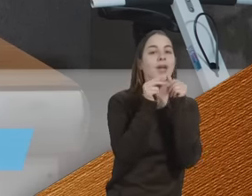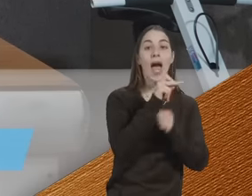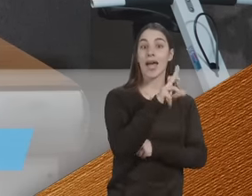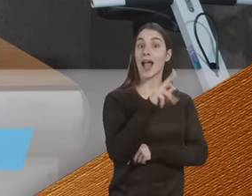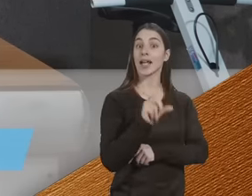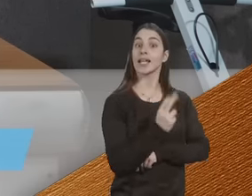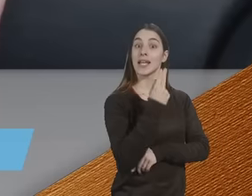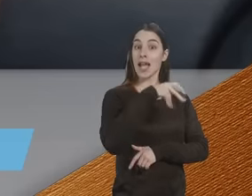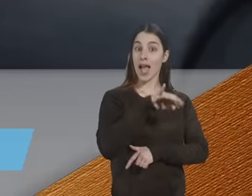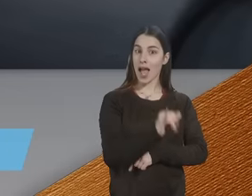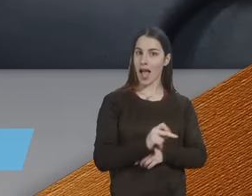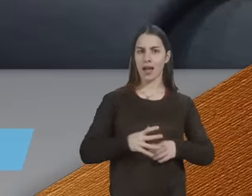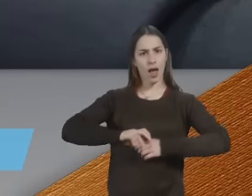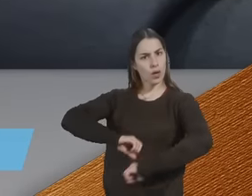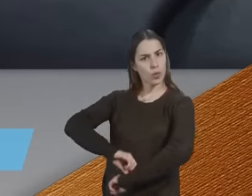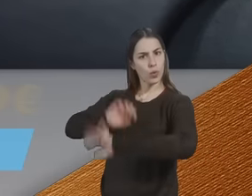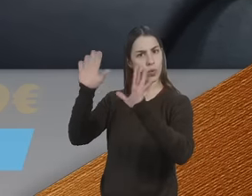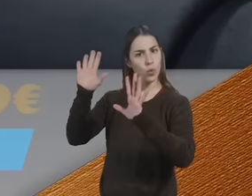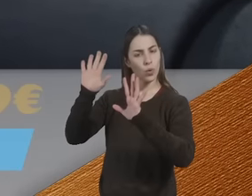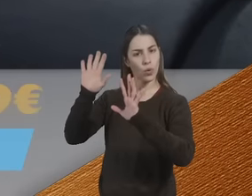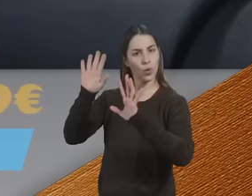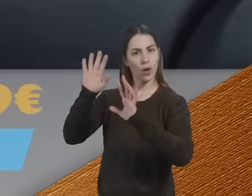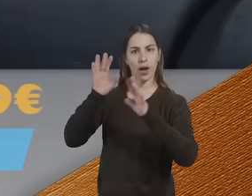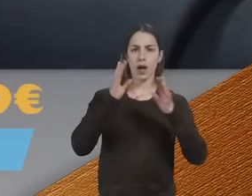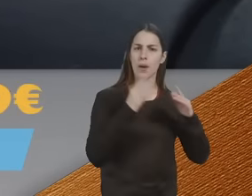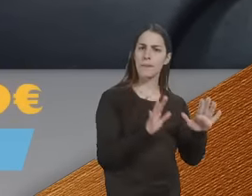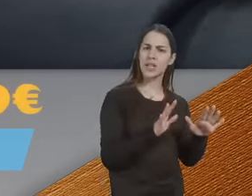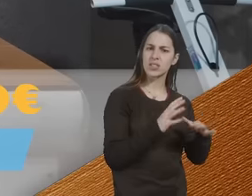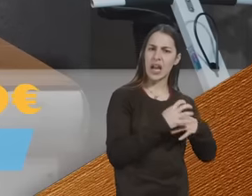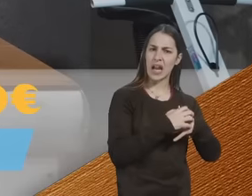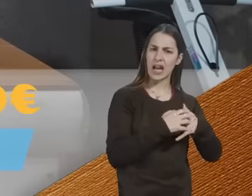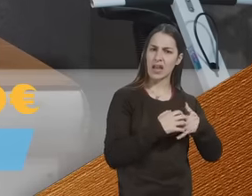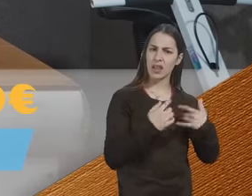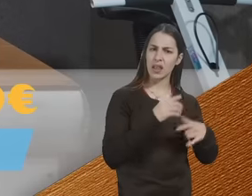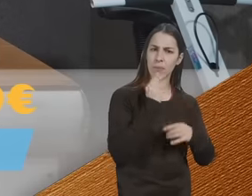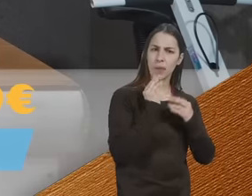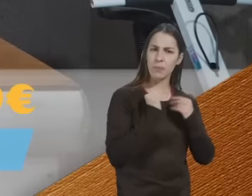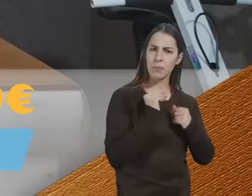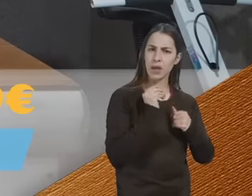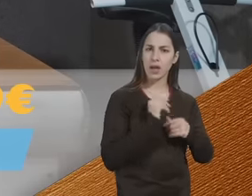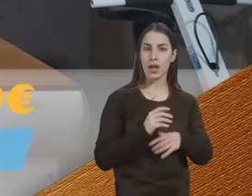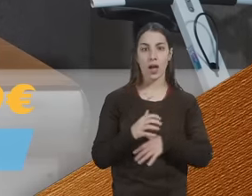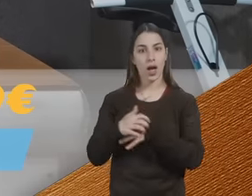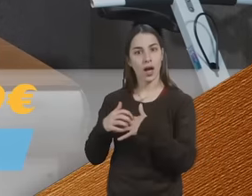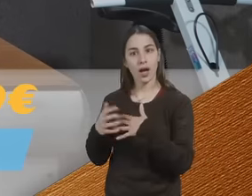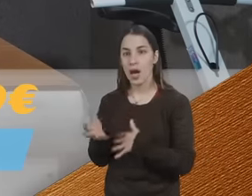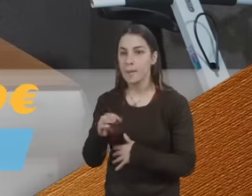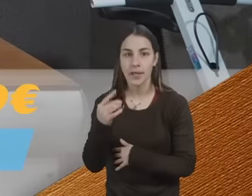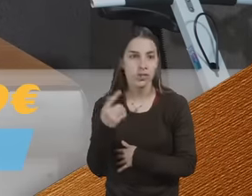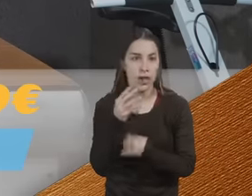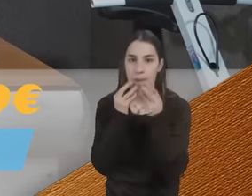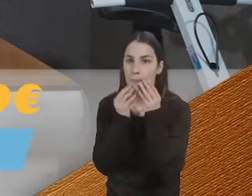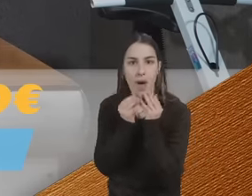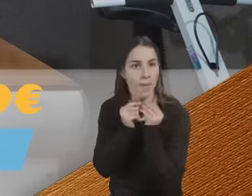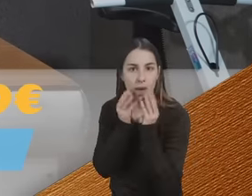aranha? Claro. Mas as aranhas têm baba? Joana, o que as aranhas mais têm é baba. Andam